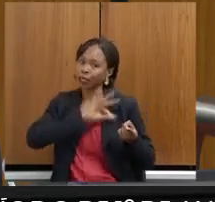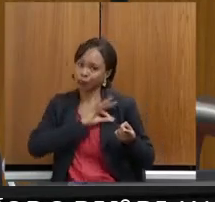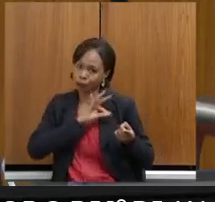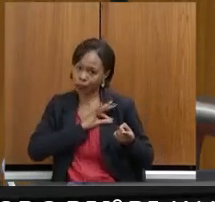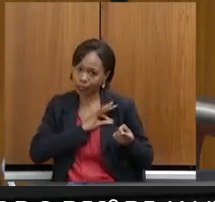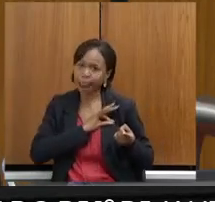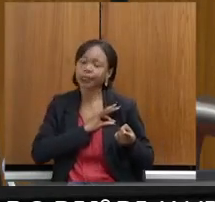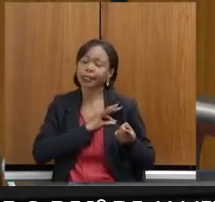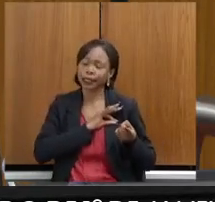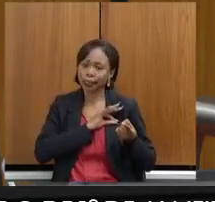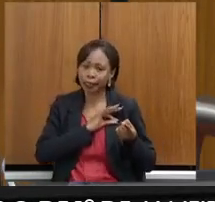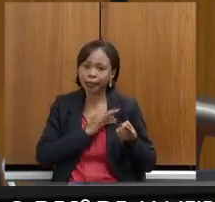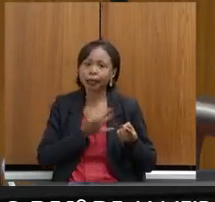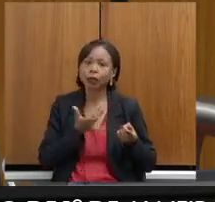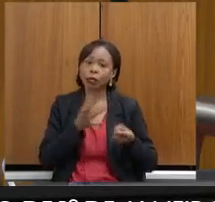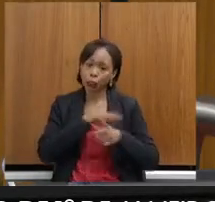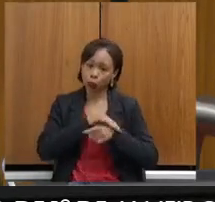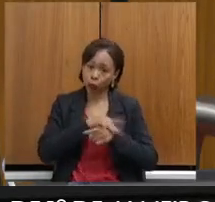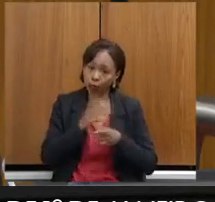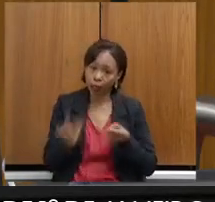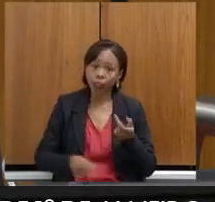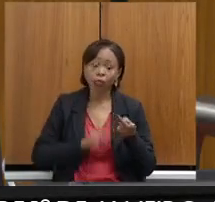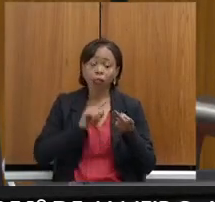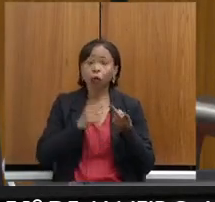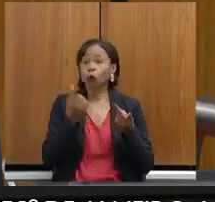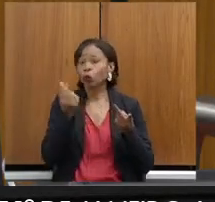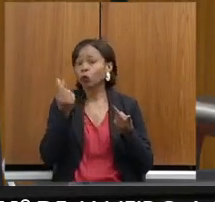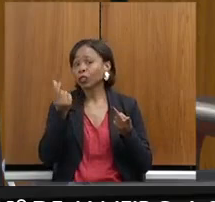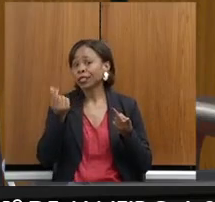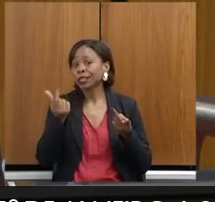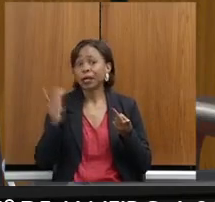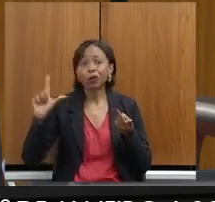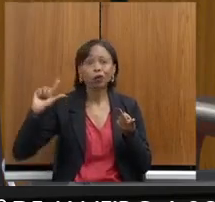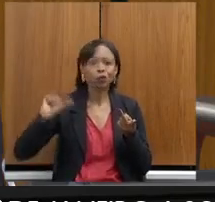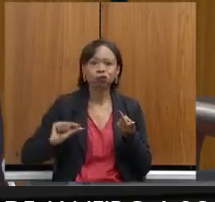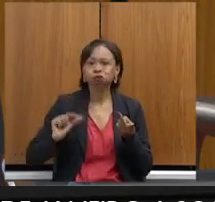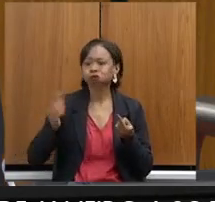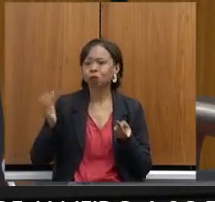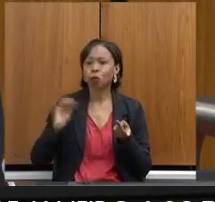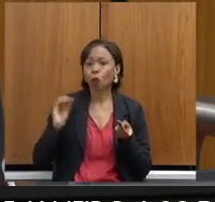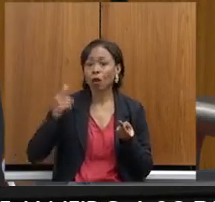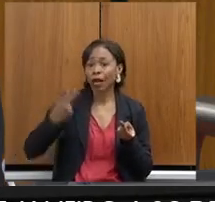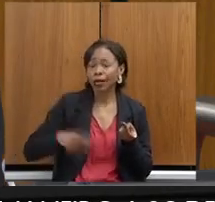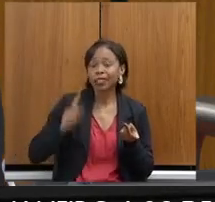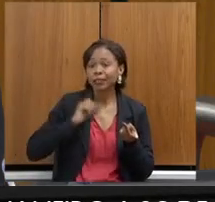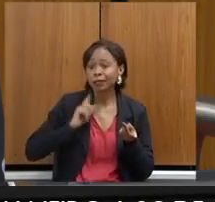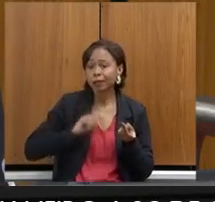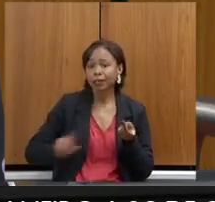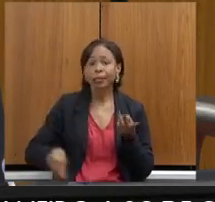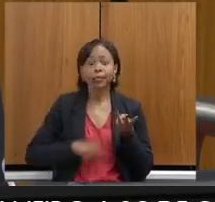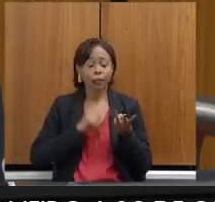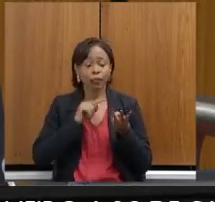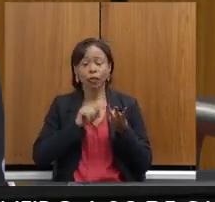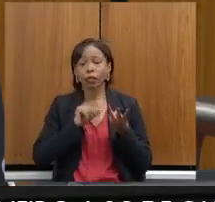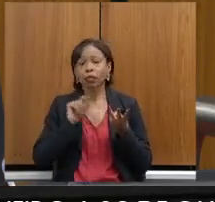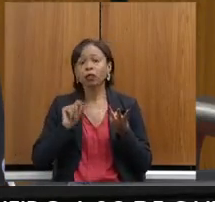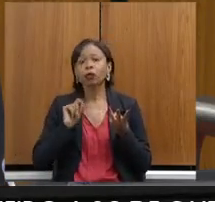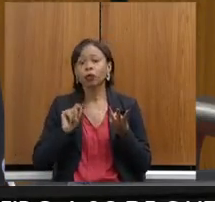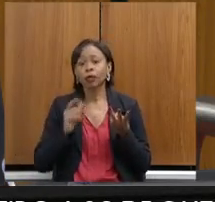policiais a questão do recurso exaurido no estado e também